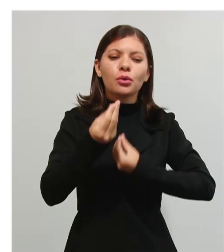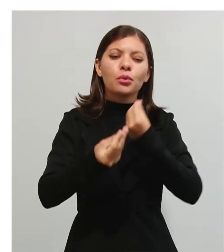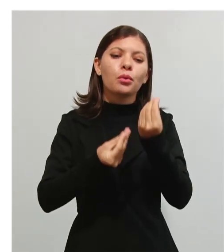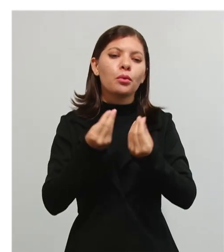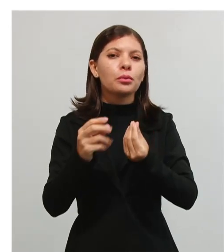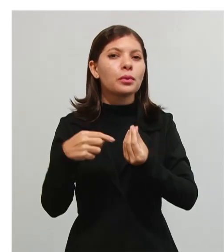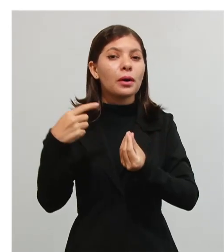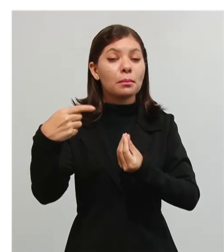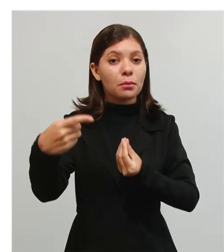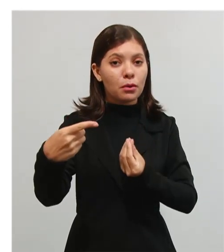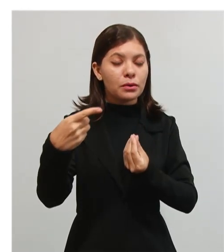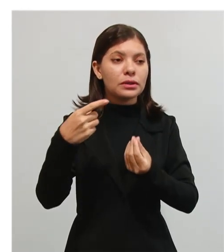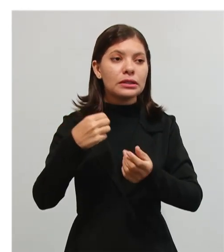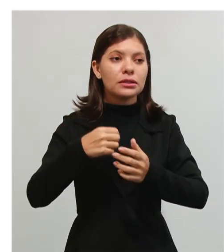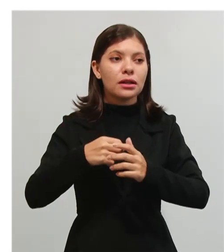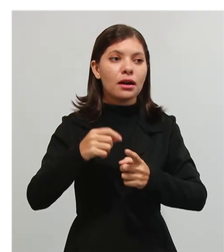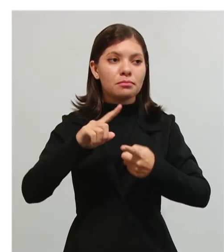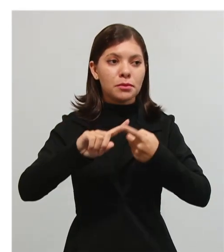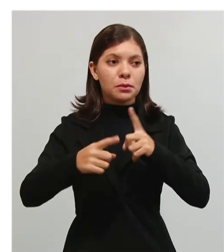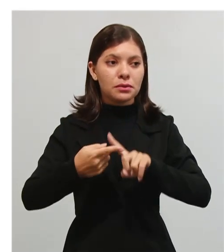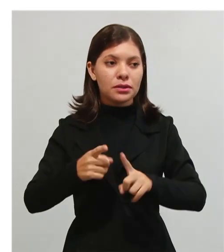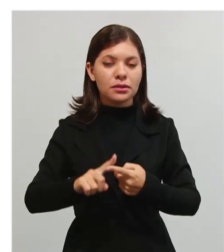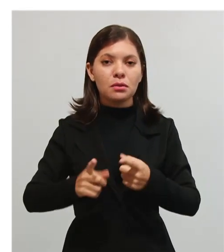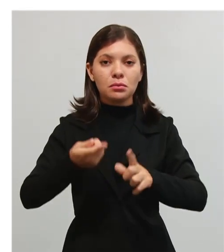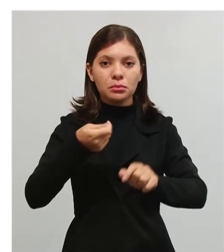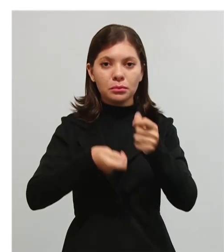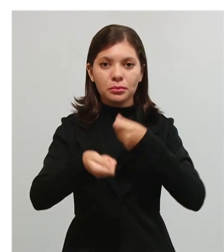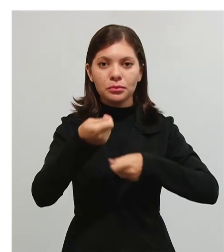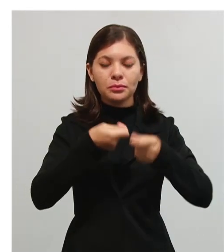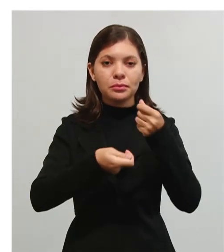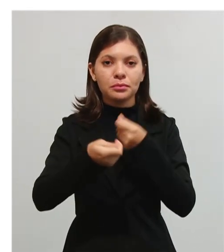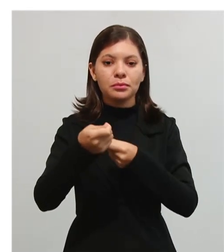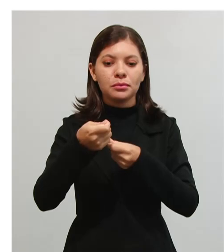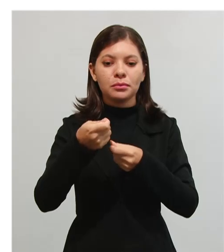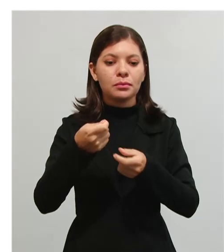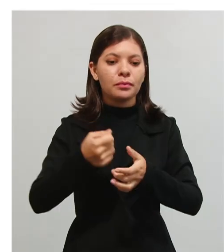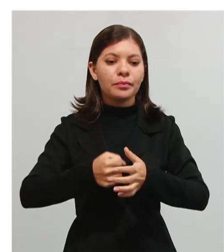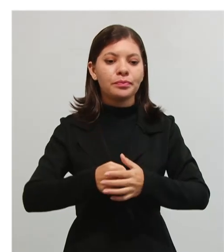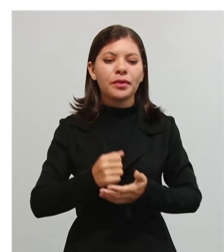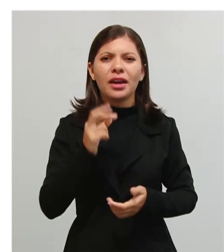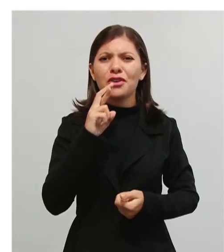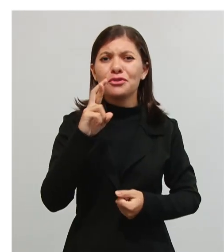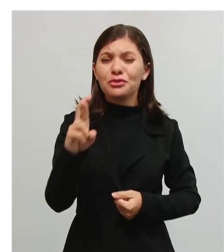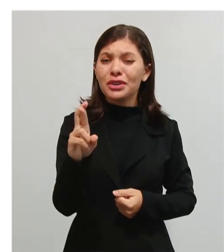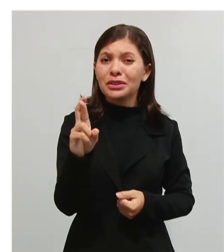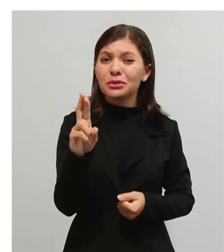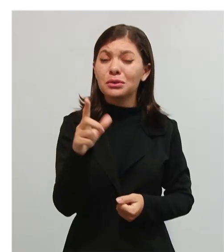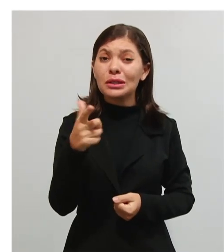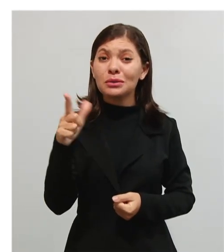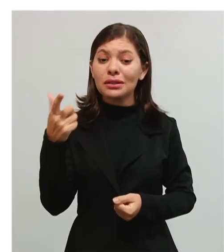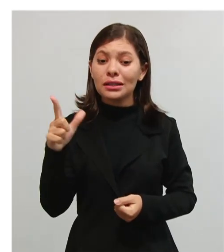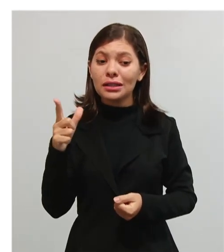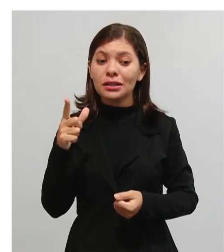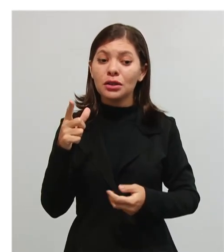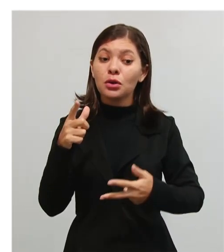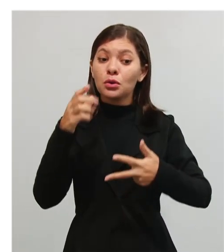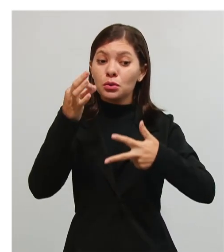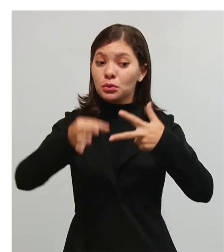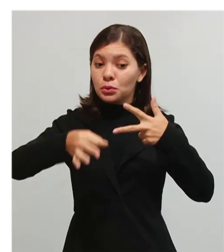a negociação administrativa e quando esta não surte efeito, o serviço jurídico